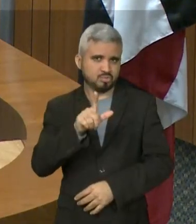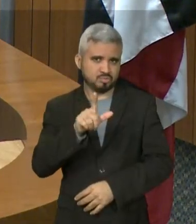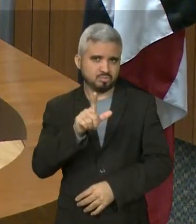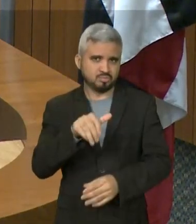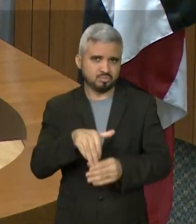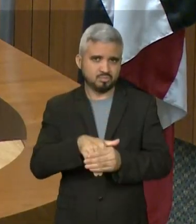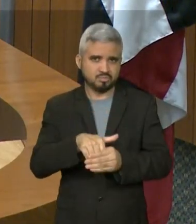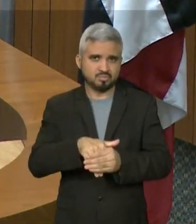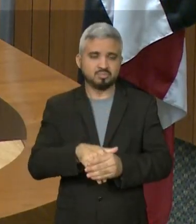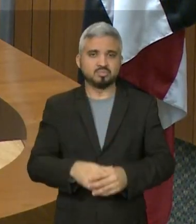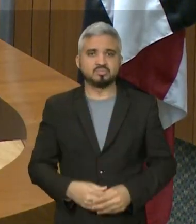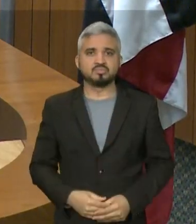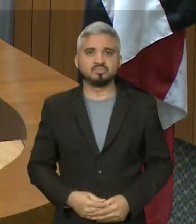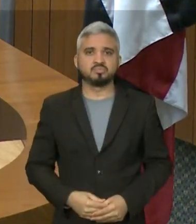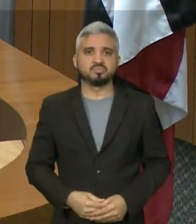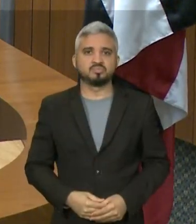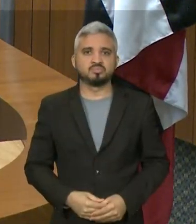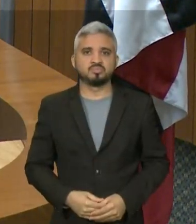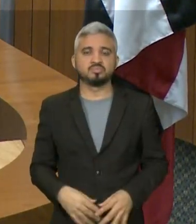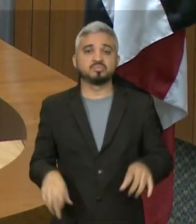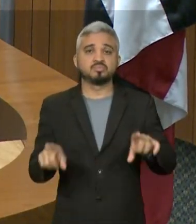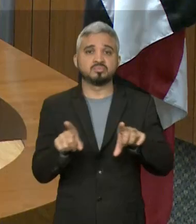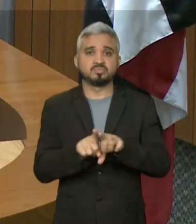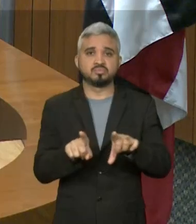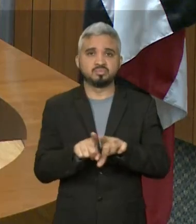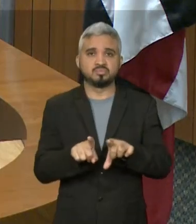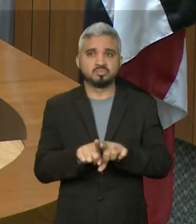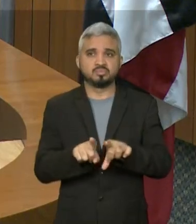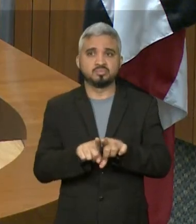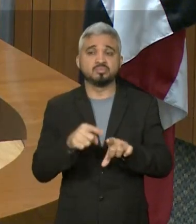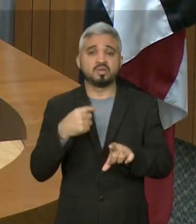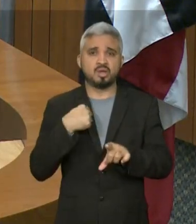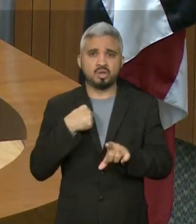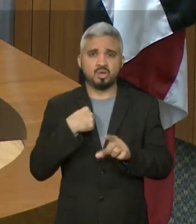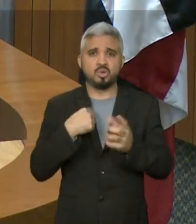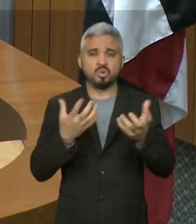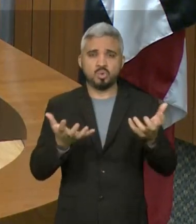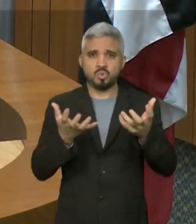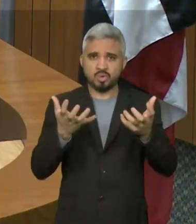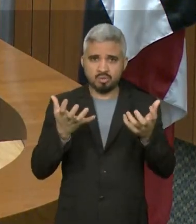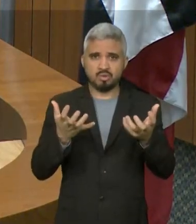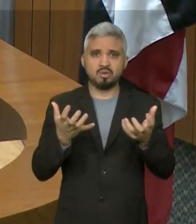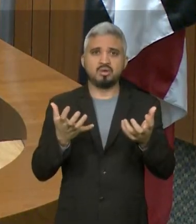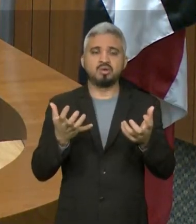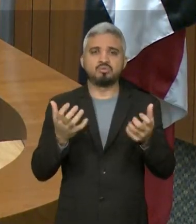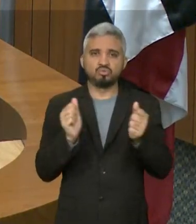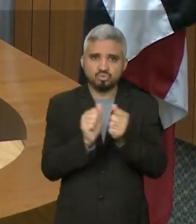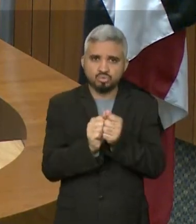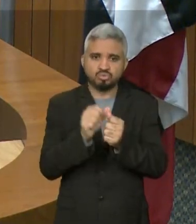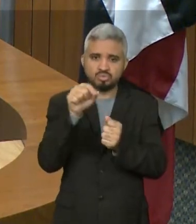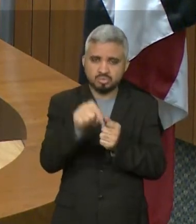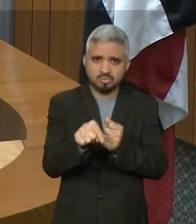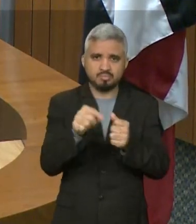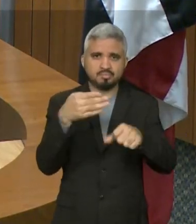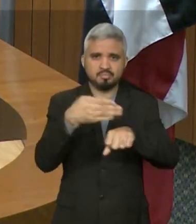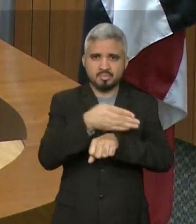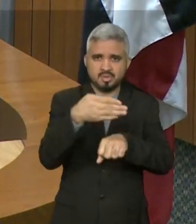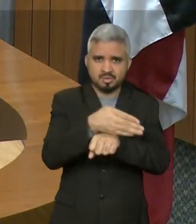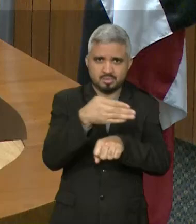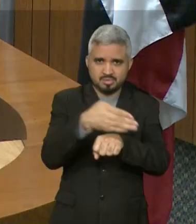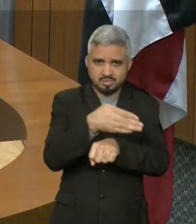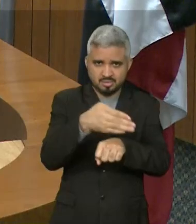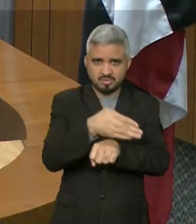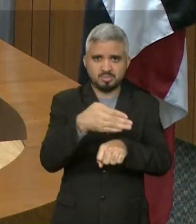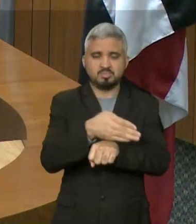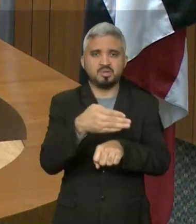e quero, lógico, votar e me enquadrar esse ritmo que todo maranhense quer que a